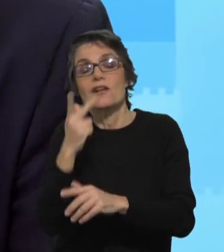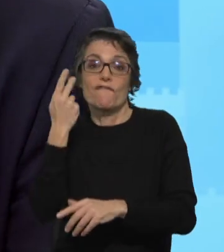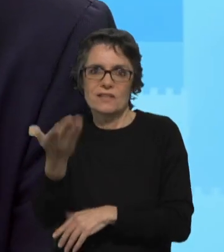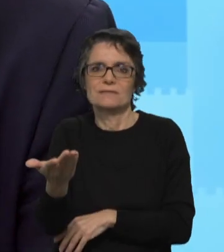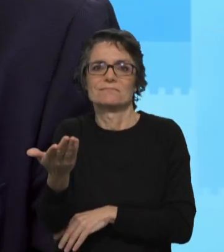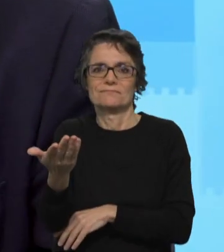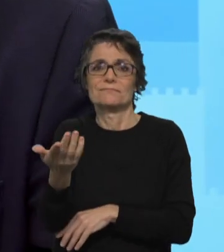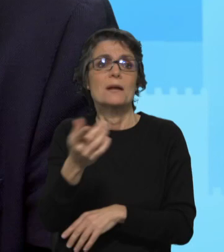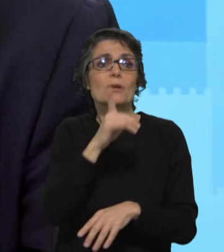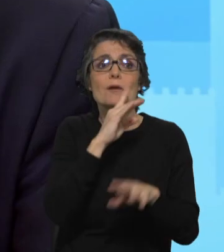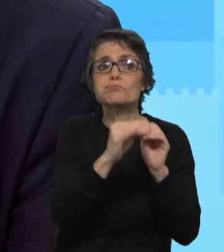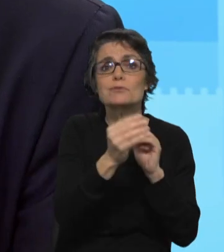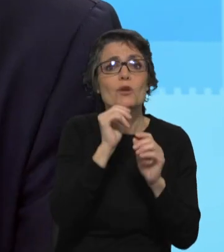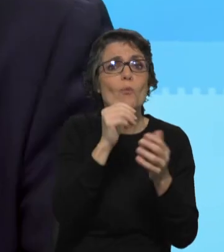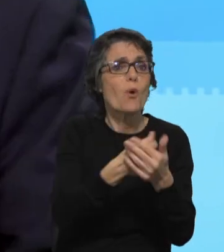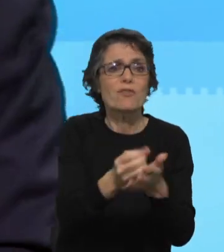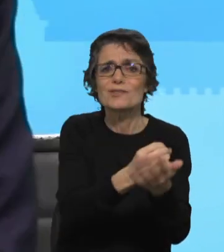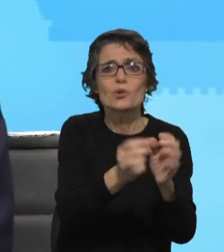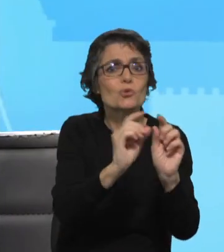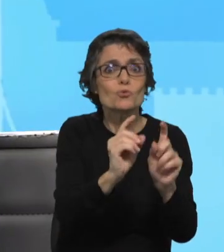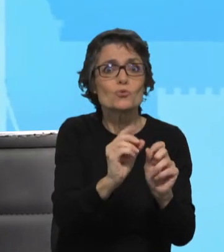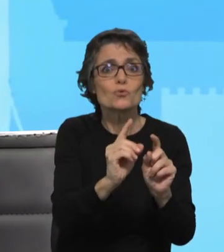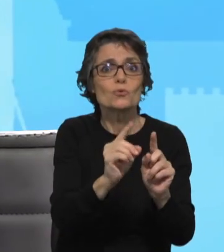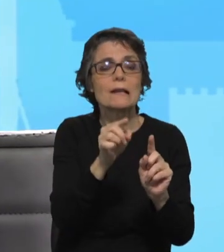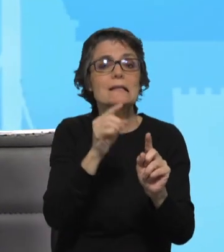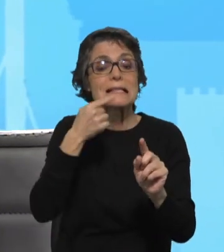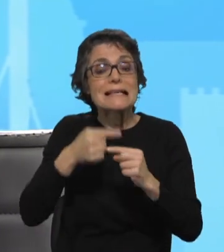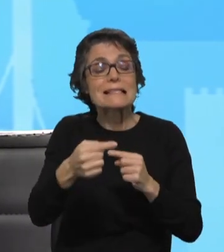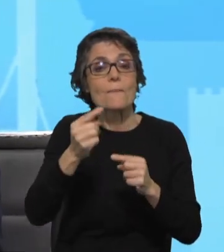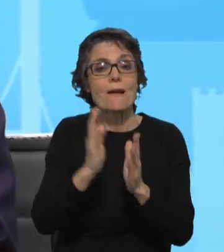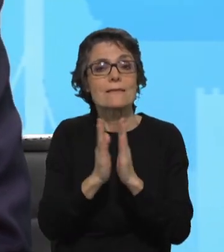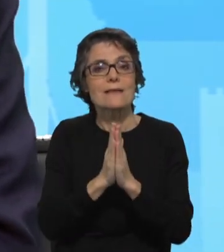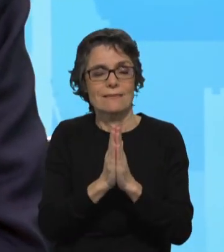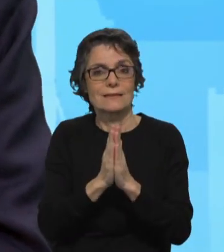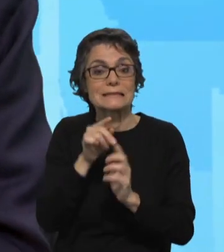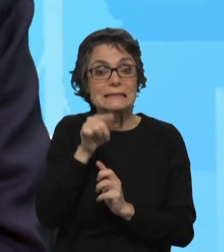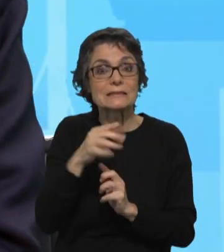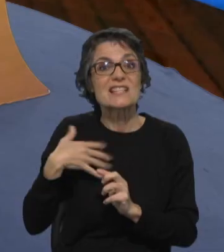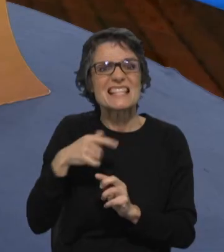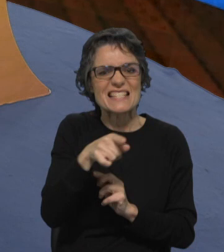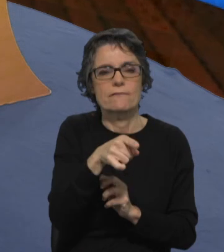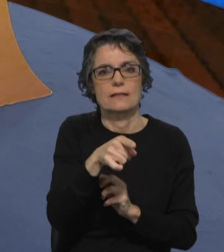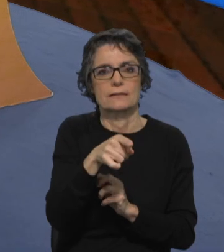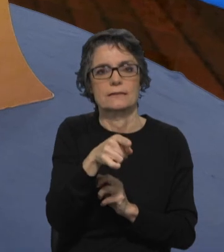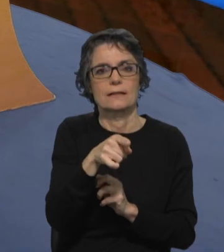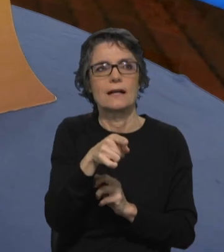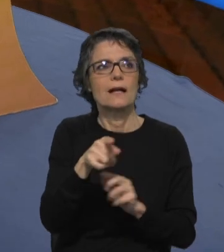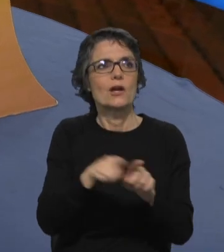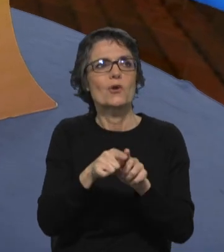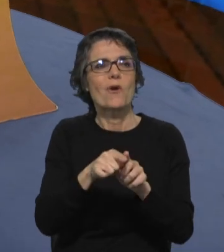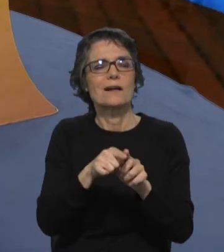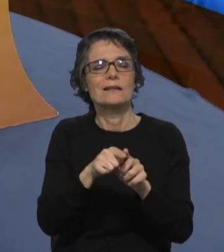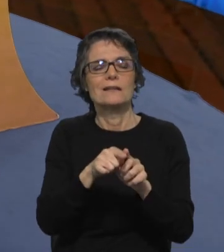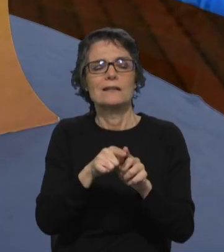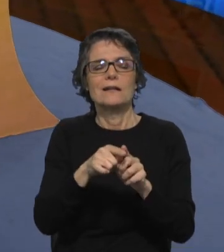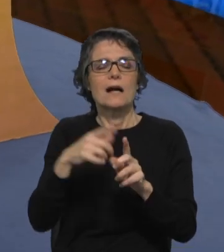silêncio da morte e, portanto, o silêncio do vazio, mas é, de alguma maneira, o silêncio da plenitude do próprio